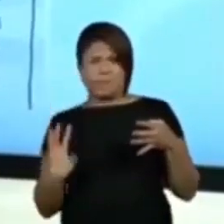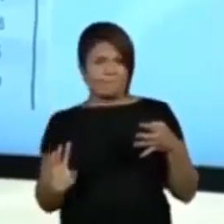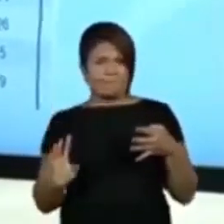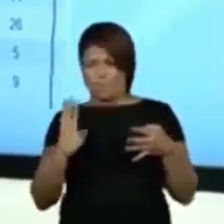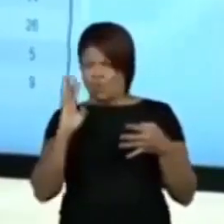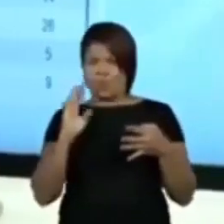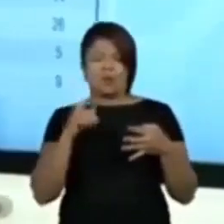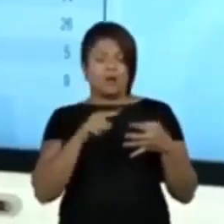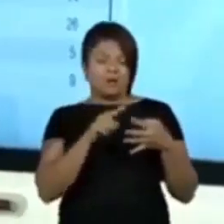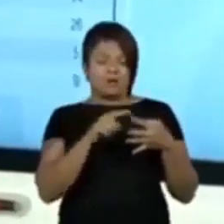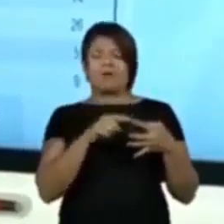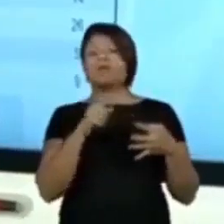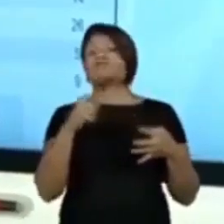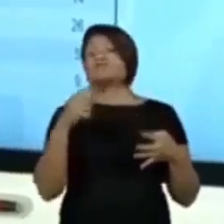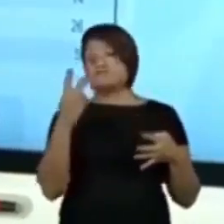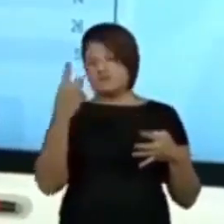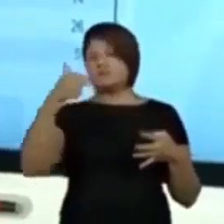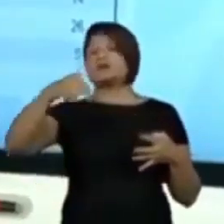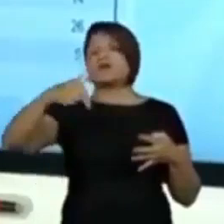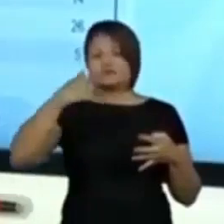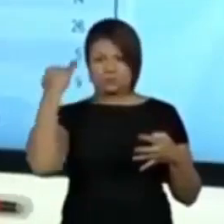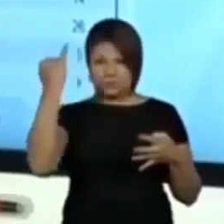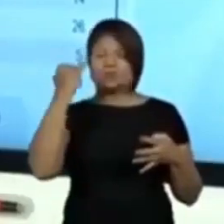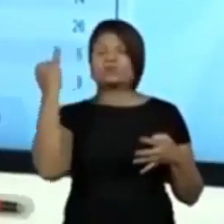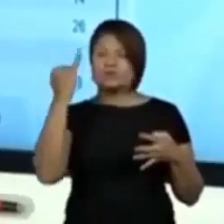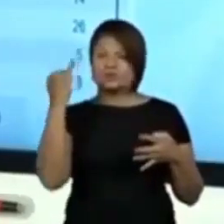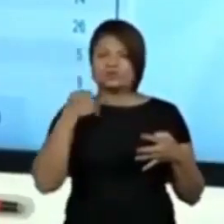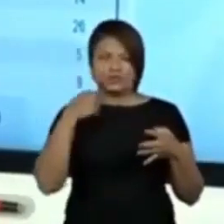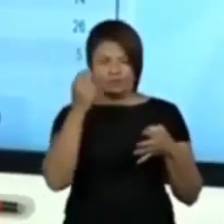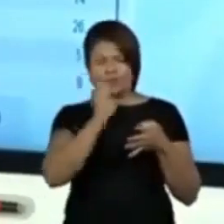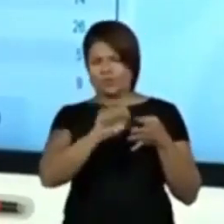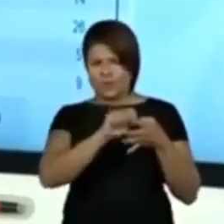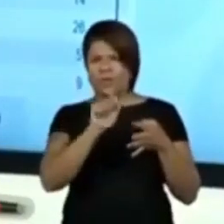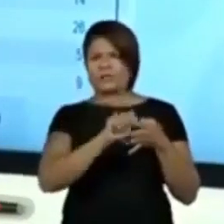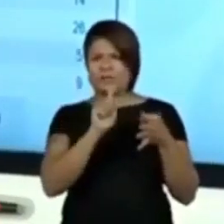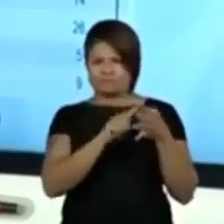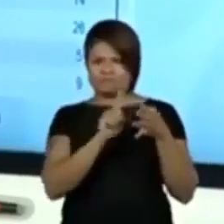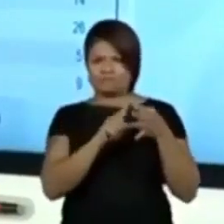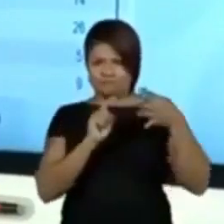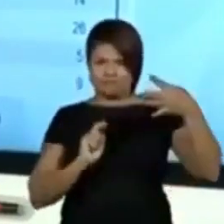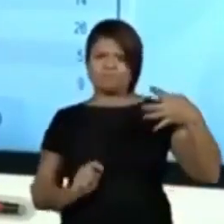Então, 27 é um número importante. Vou anotá-lo aqui, ó.